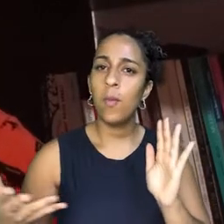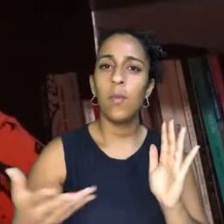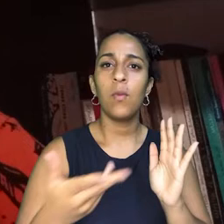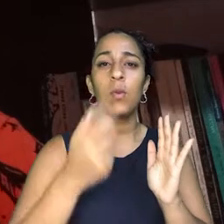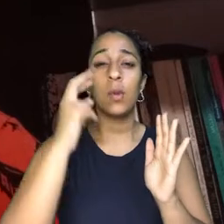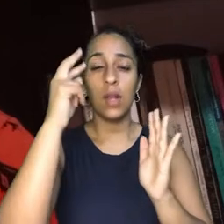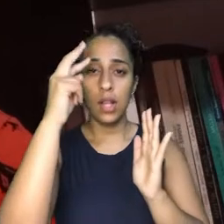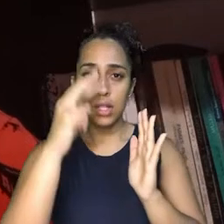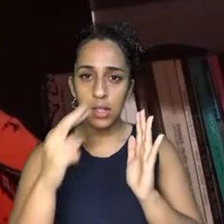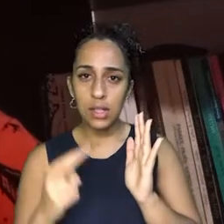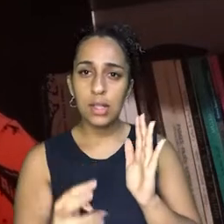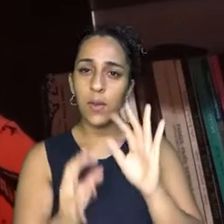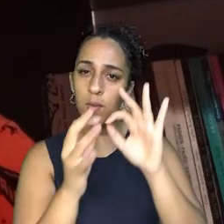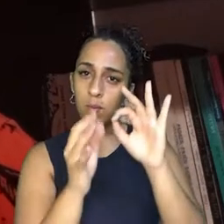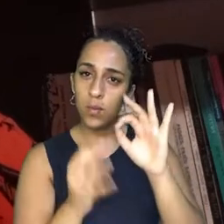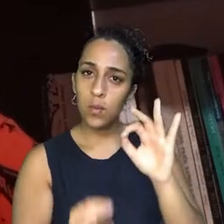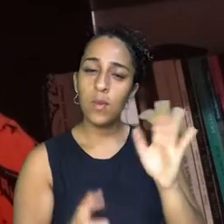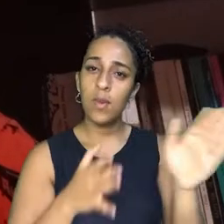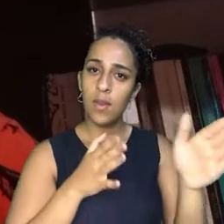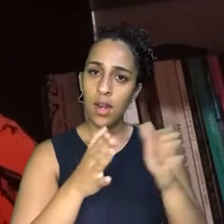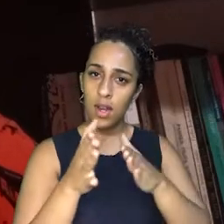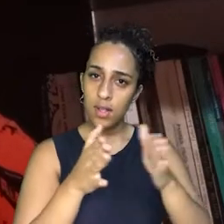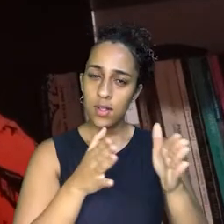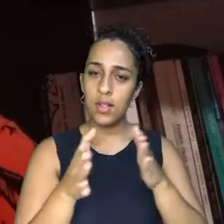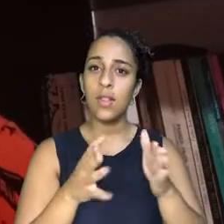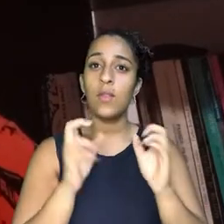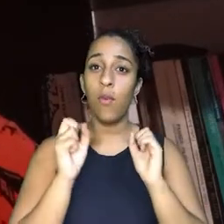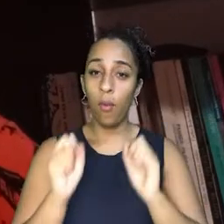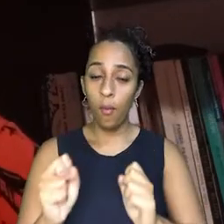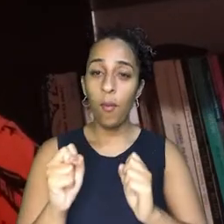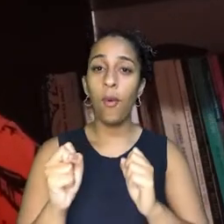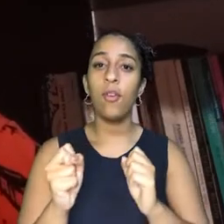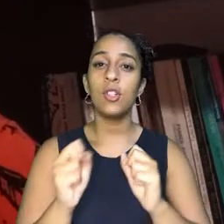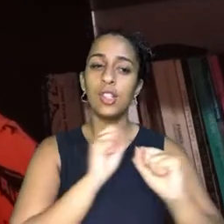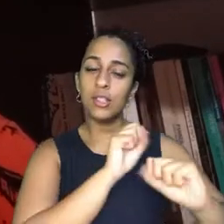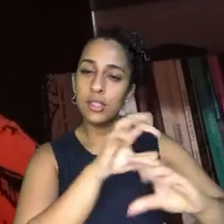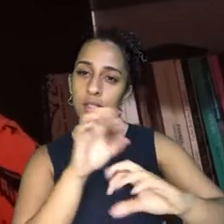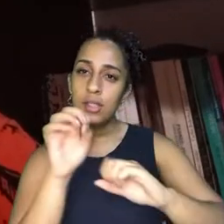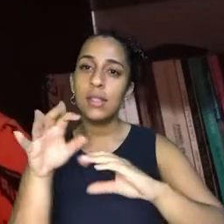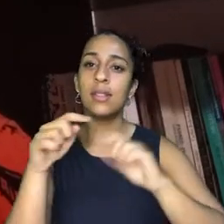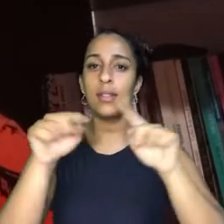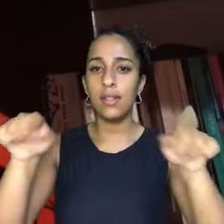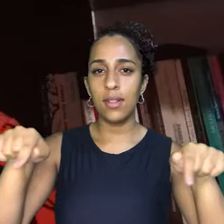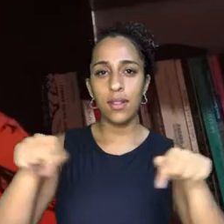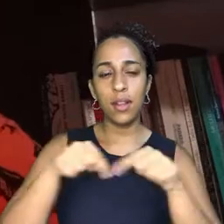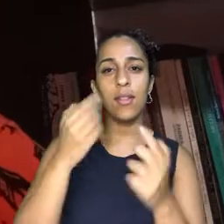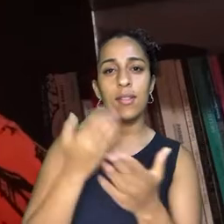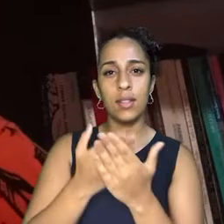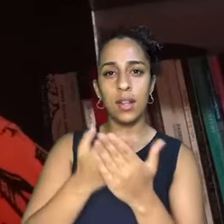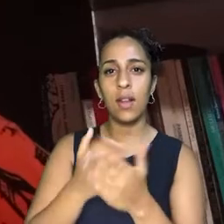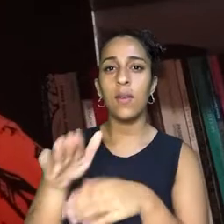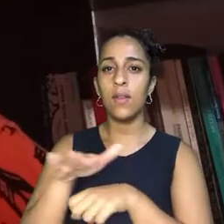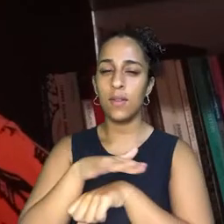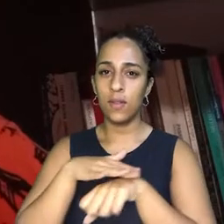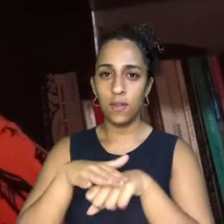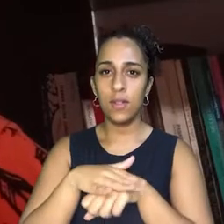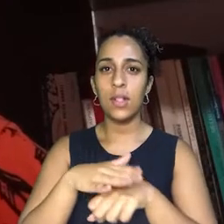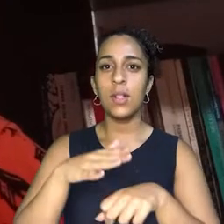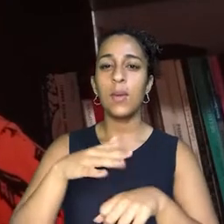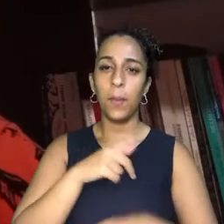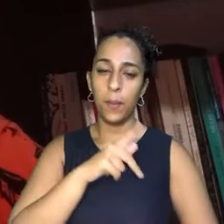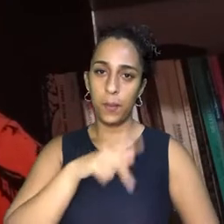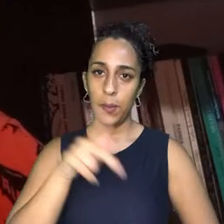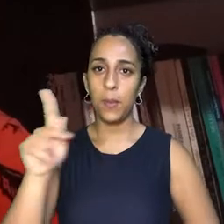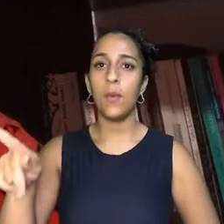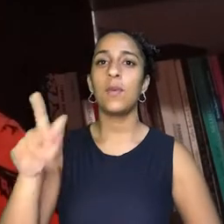fluido de leitura bem acessível é possível levá-lo para sala de aula e em diálogo com os professores de língua